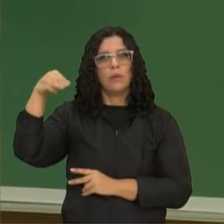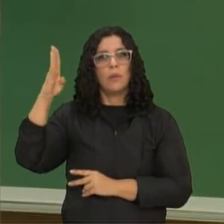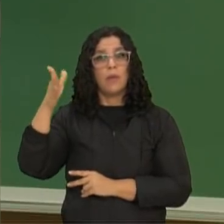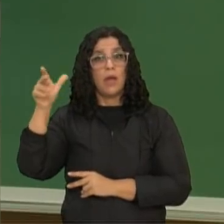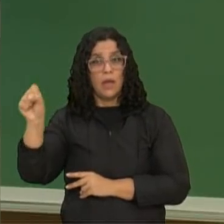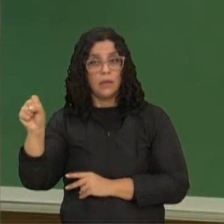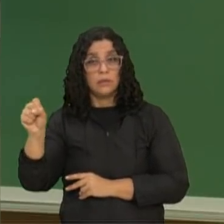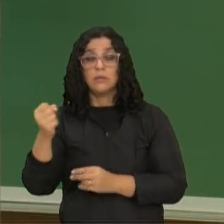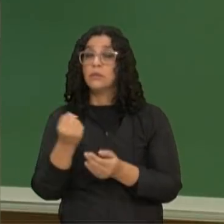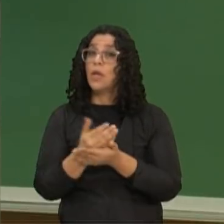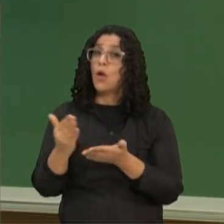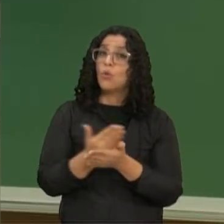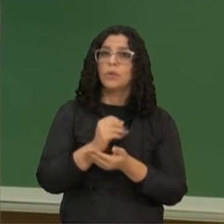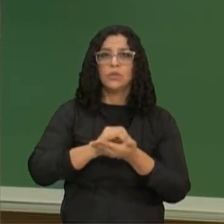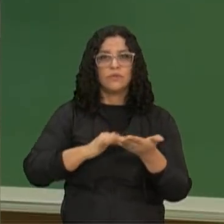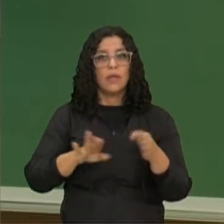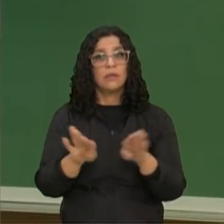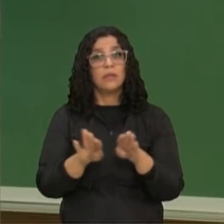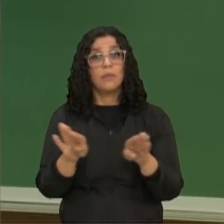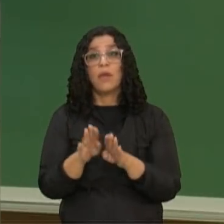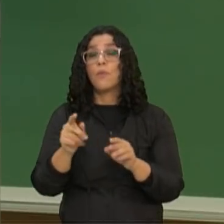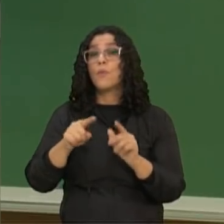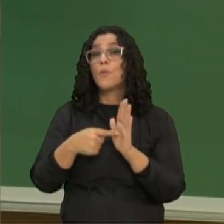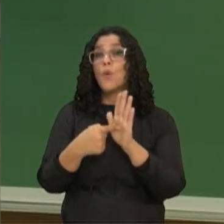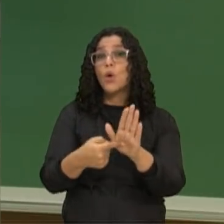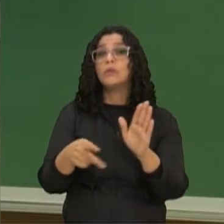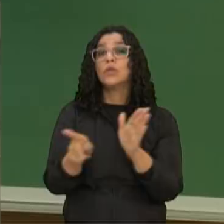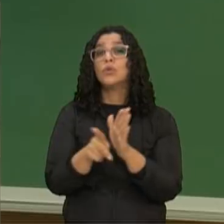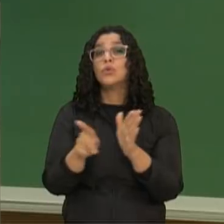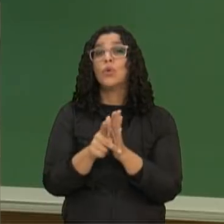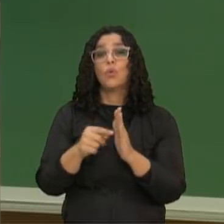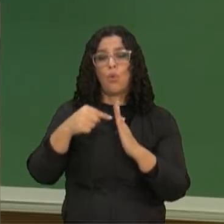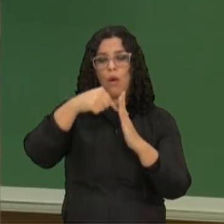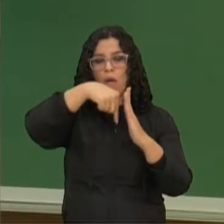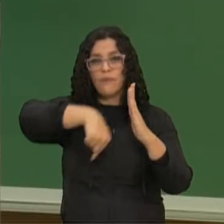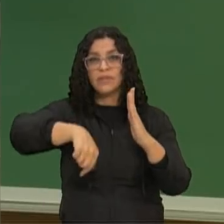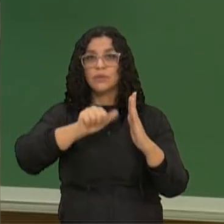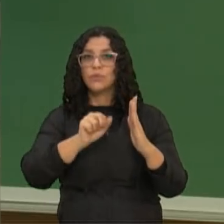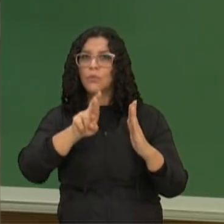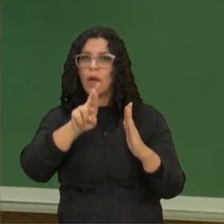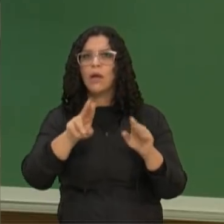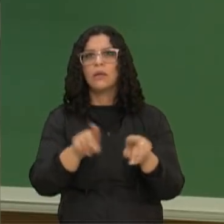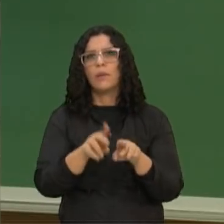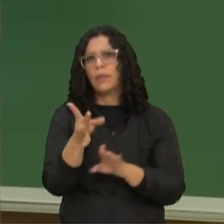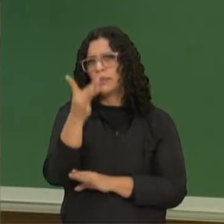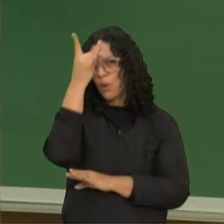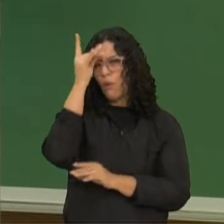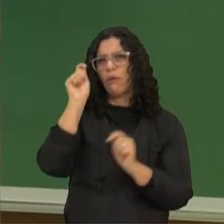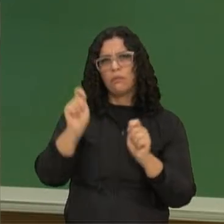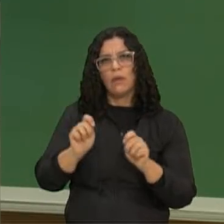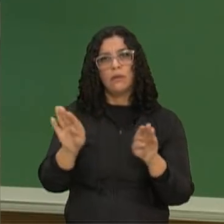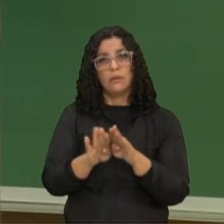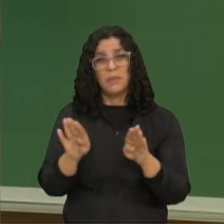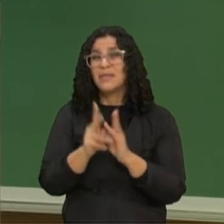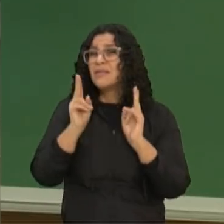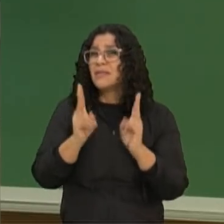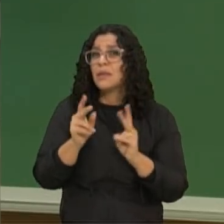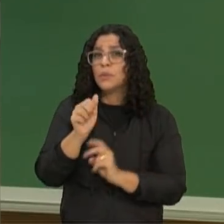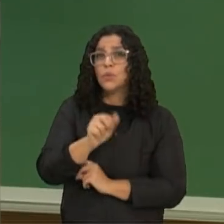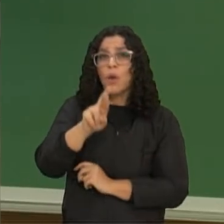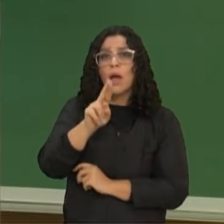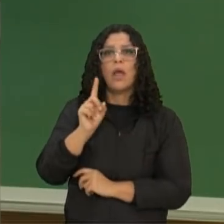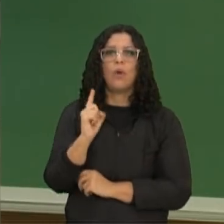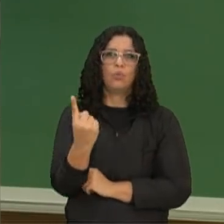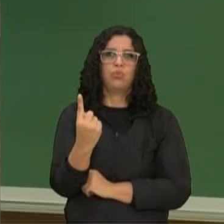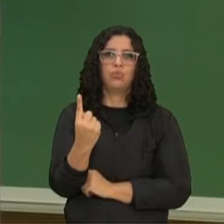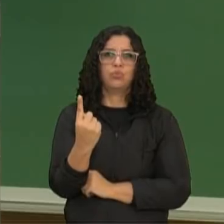exercícios podem ou não fornecer é o índice de refração do ar, mas é um valor fácil de decorar. Sempre o índice de refração do ar vale